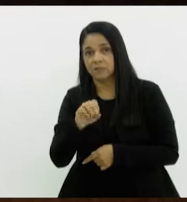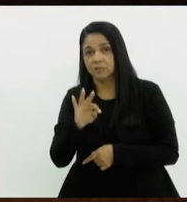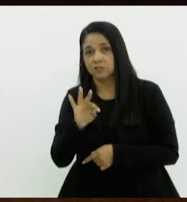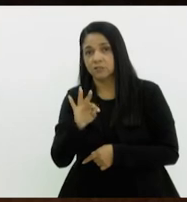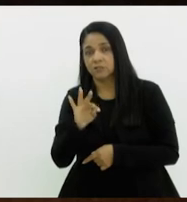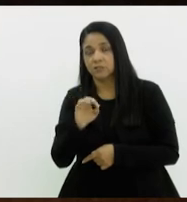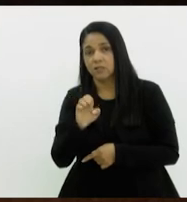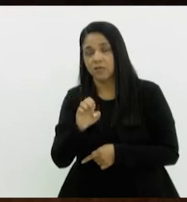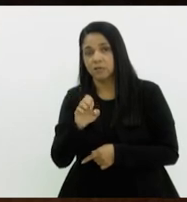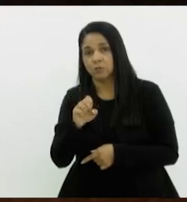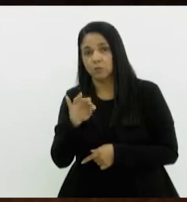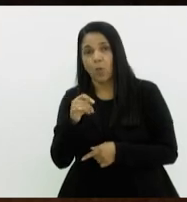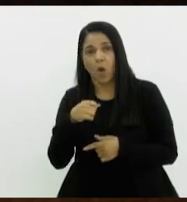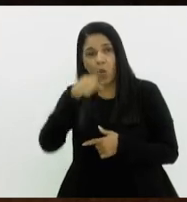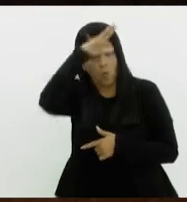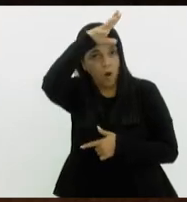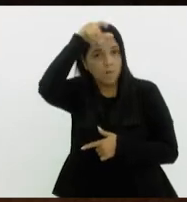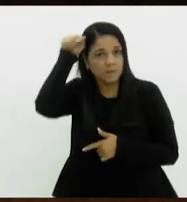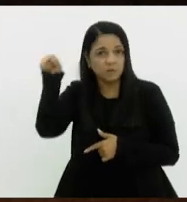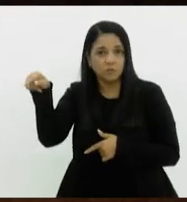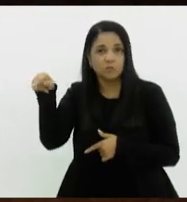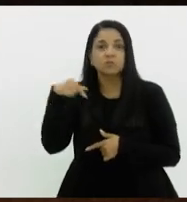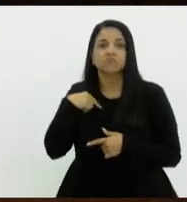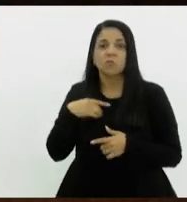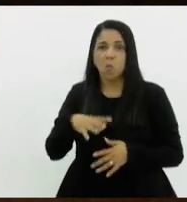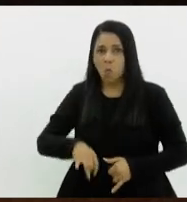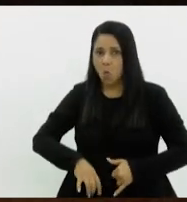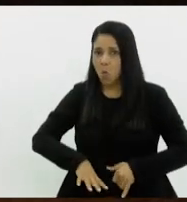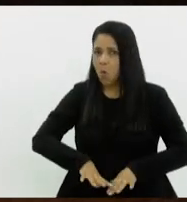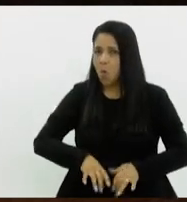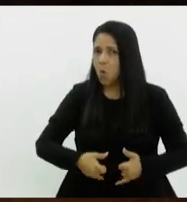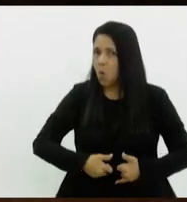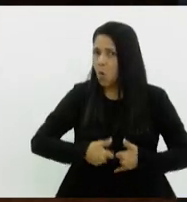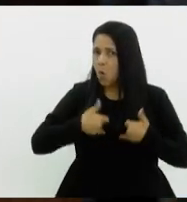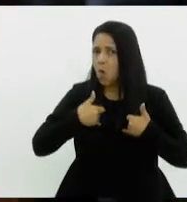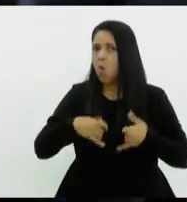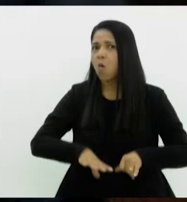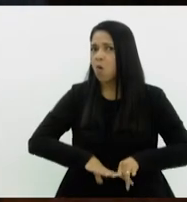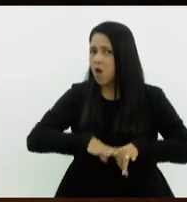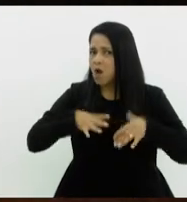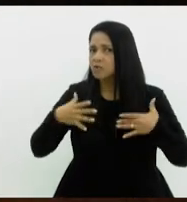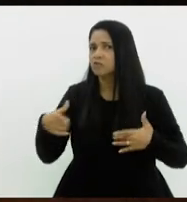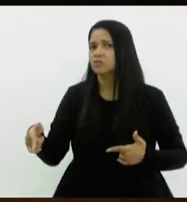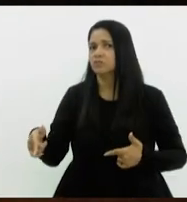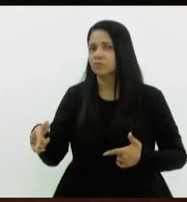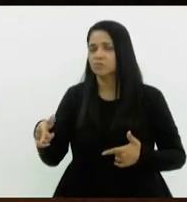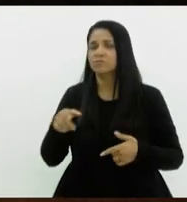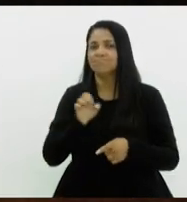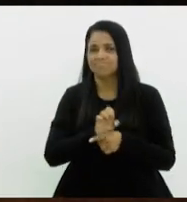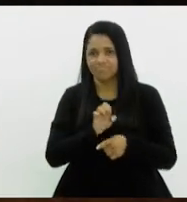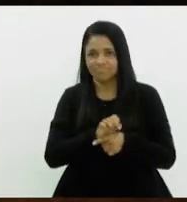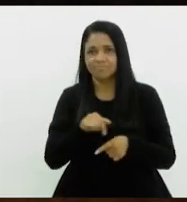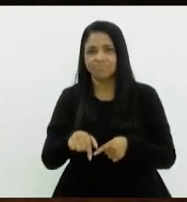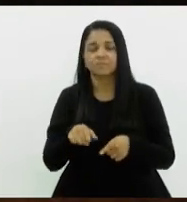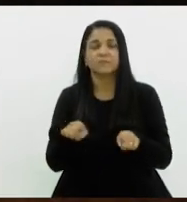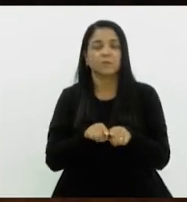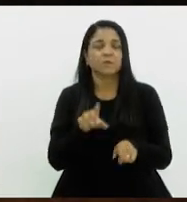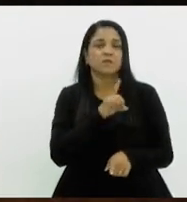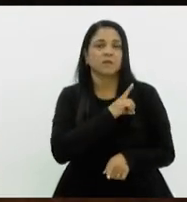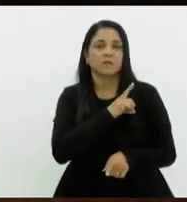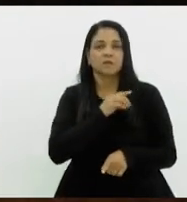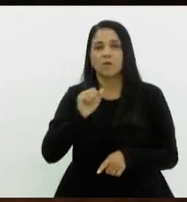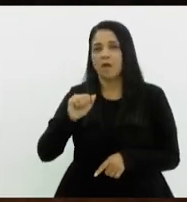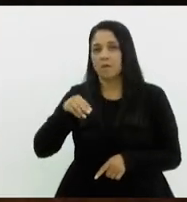do Amazonas. Um trabalho corajoso da Polícia Civil desse Estado. Saudar ao secretário de Polícia Civil, delegado Amin,